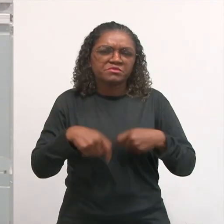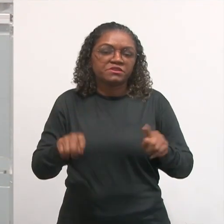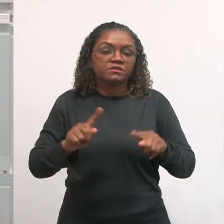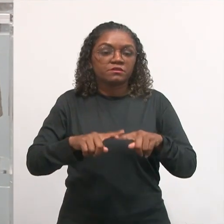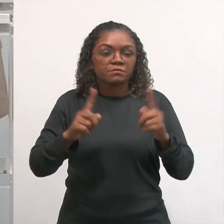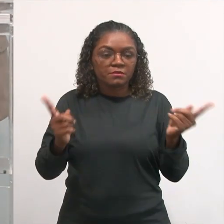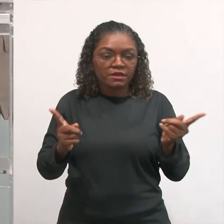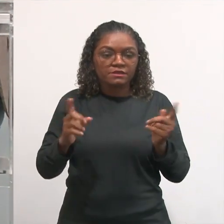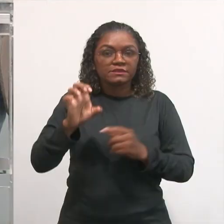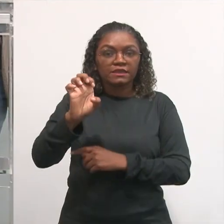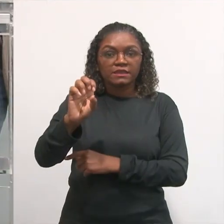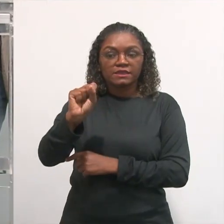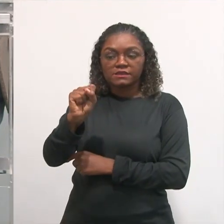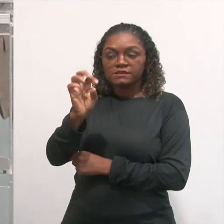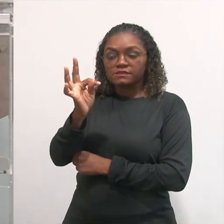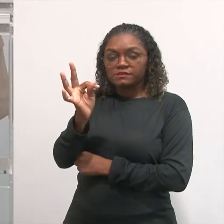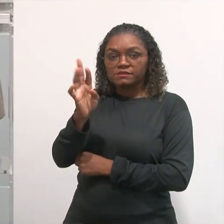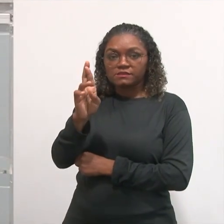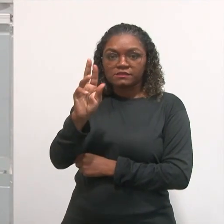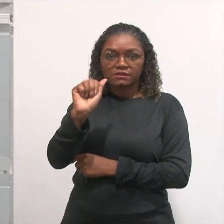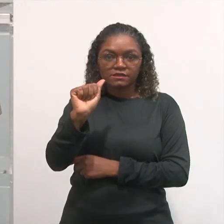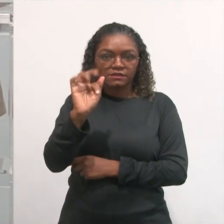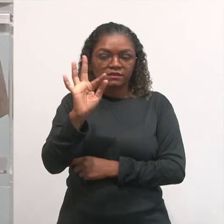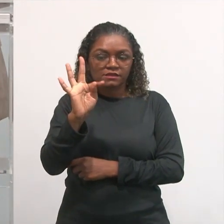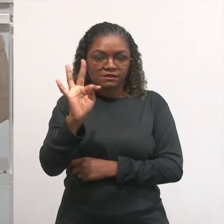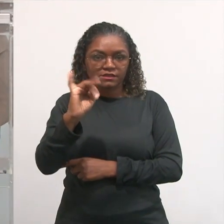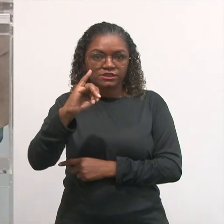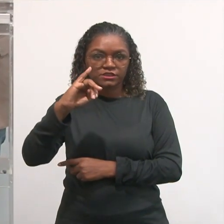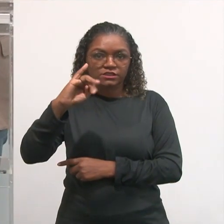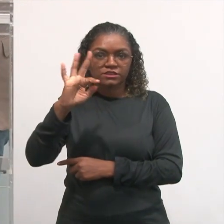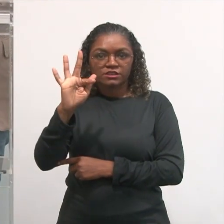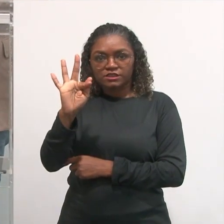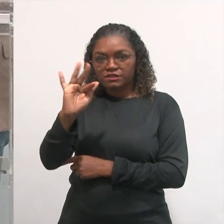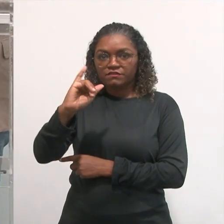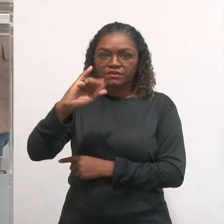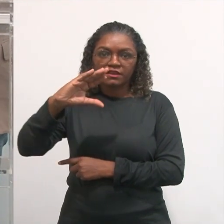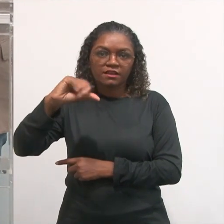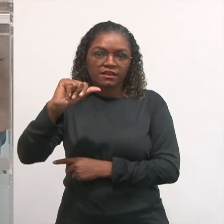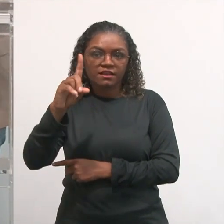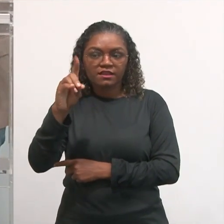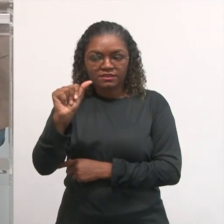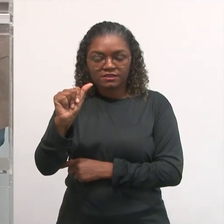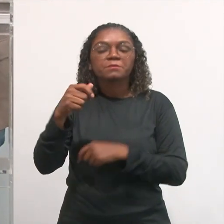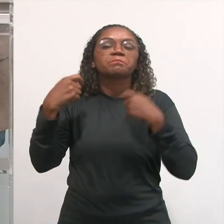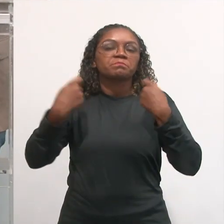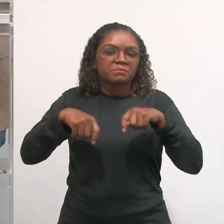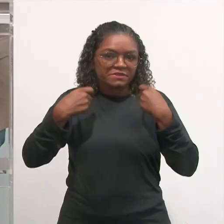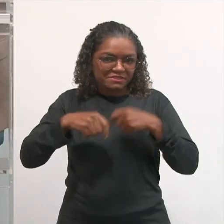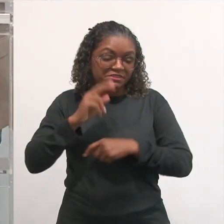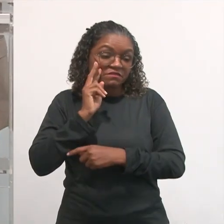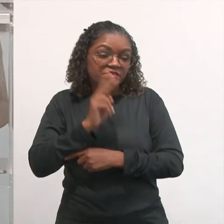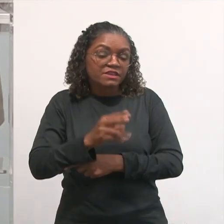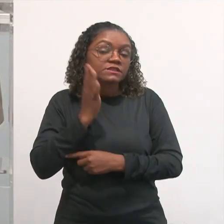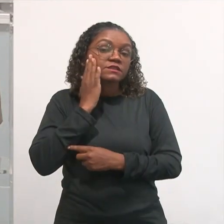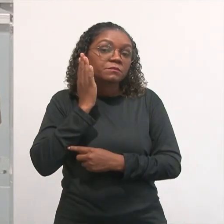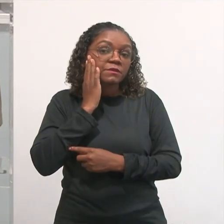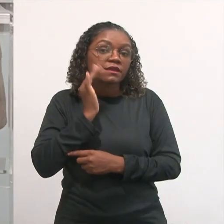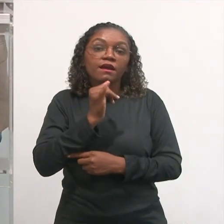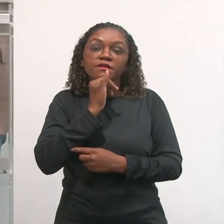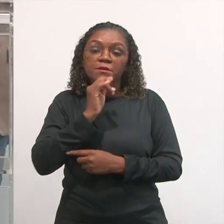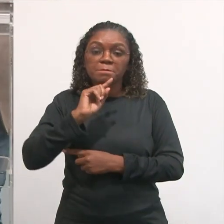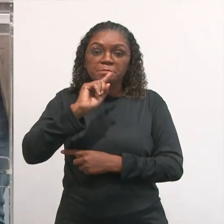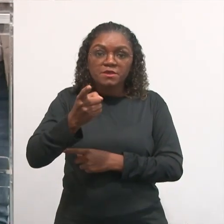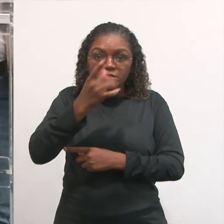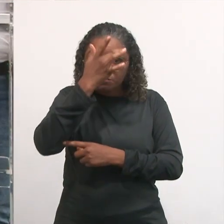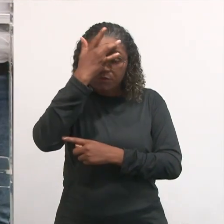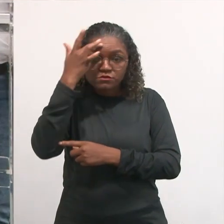estratificada, aí me interessa... por exemplo, eu vou olhar, dos 1000, 40% era do